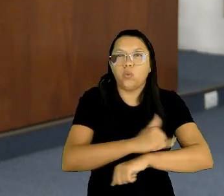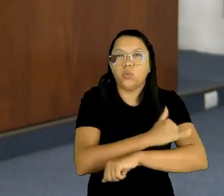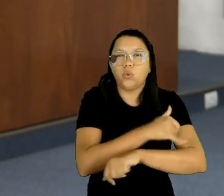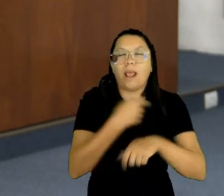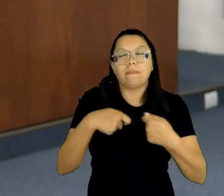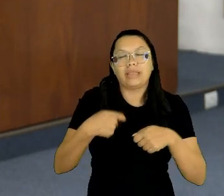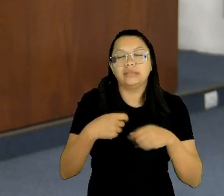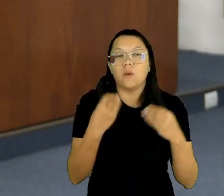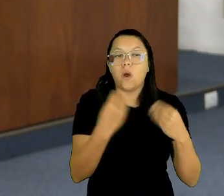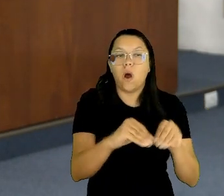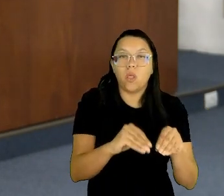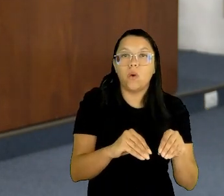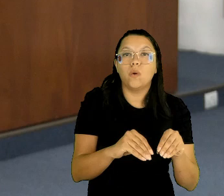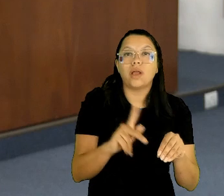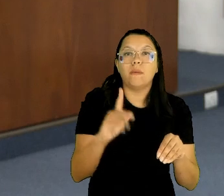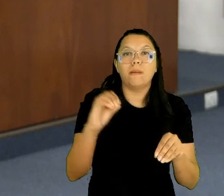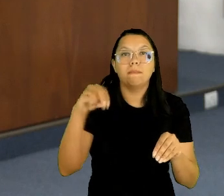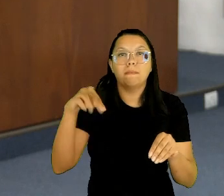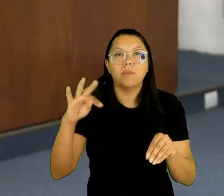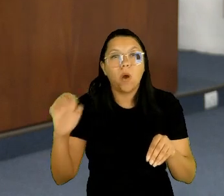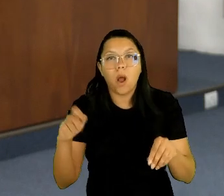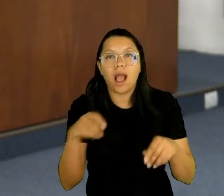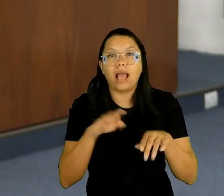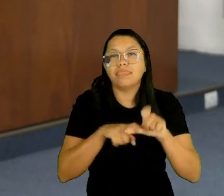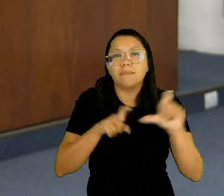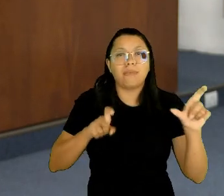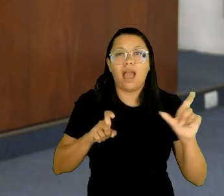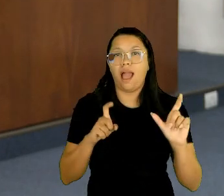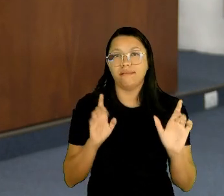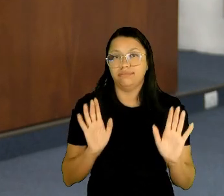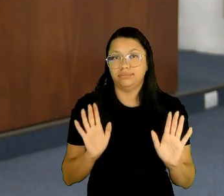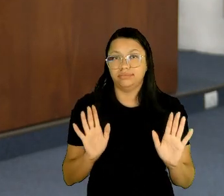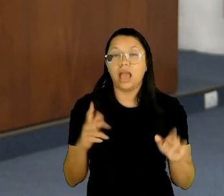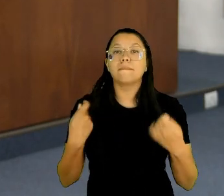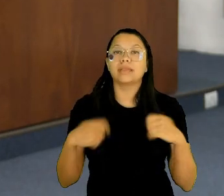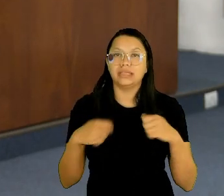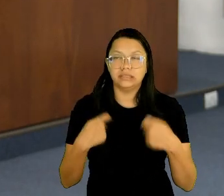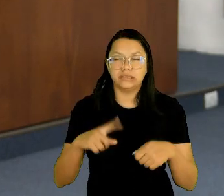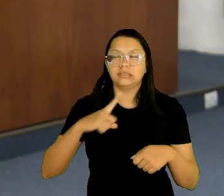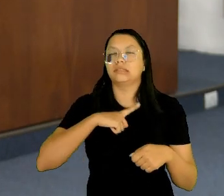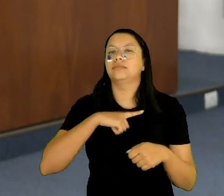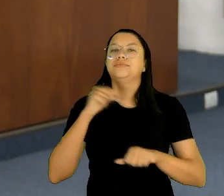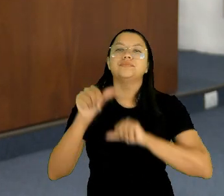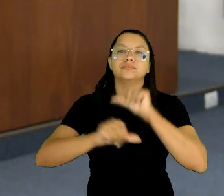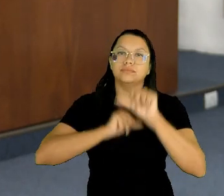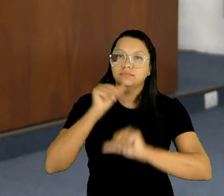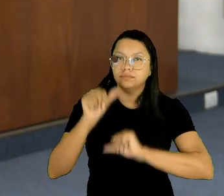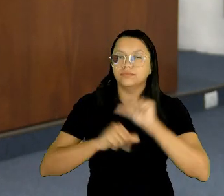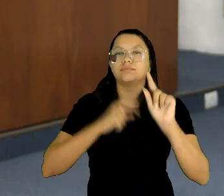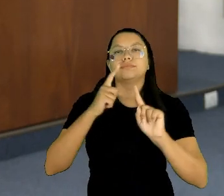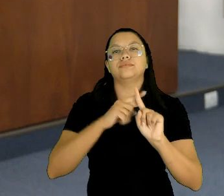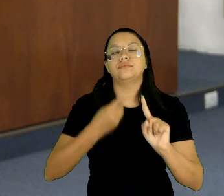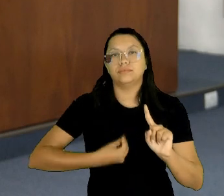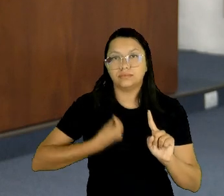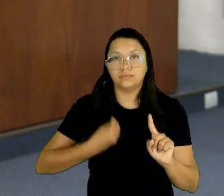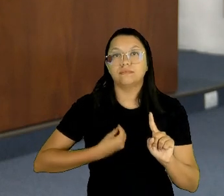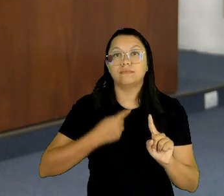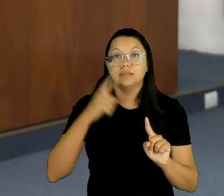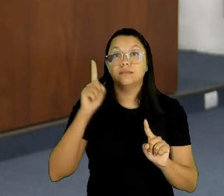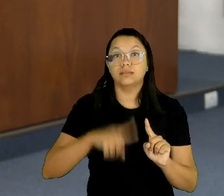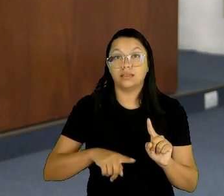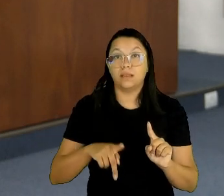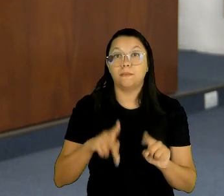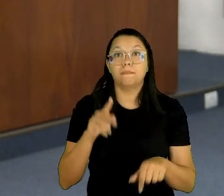uma ponte ou colocar um stent, uma molinha para abrir a artéria, né? Independente disso, a gente precisa ter a mudança do estilo de